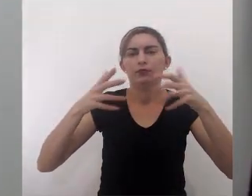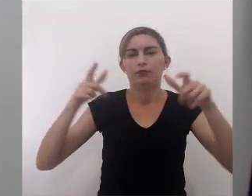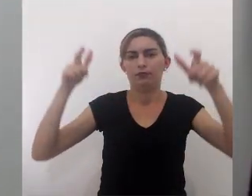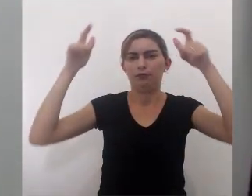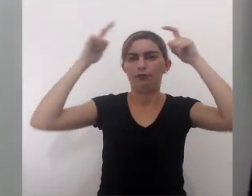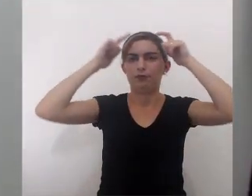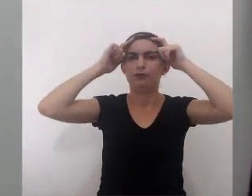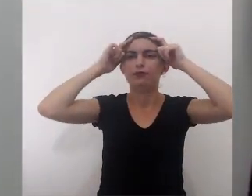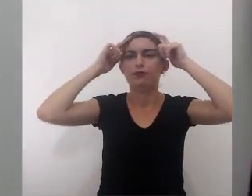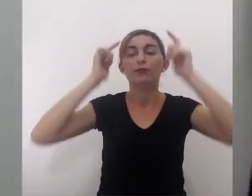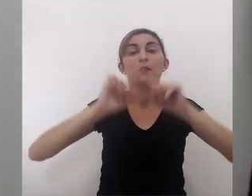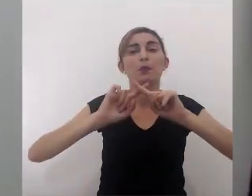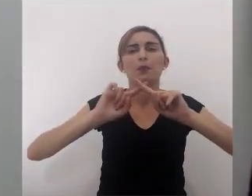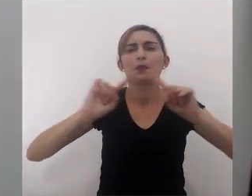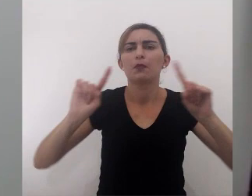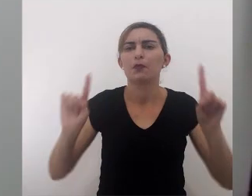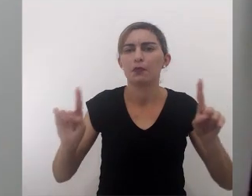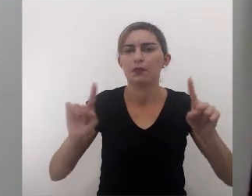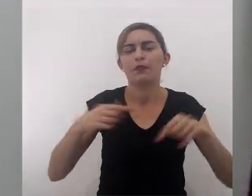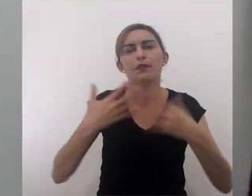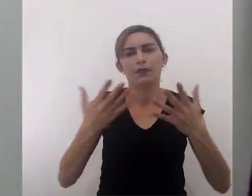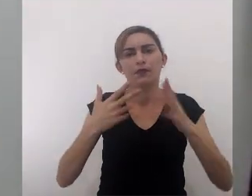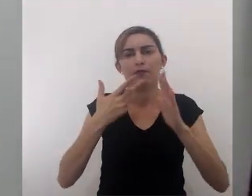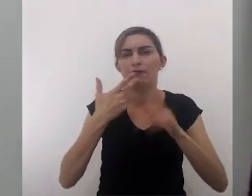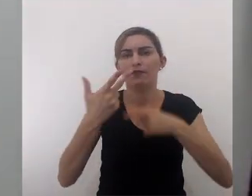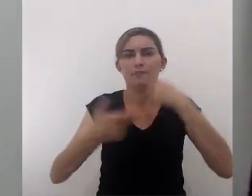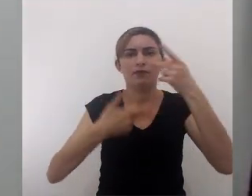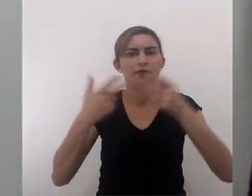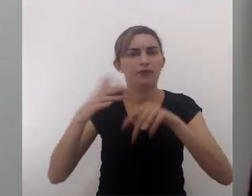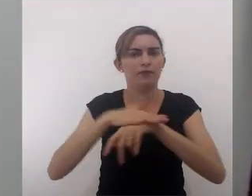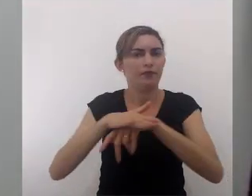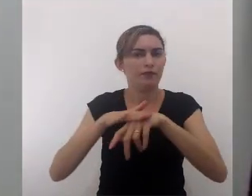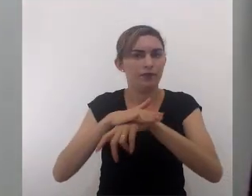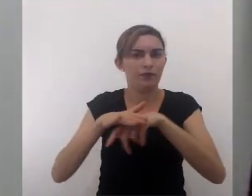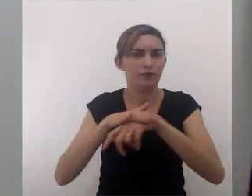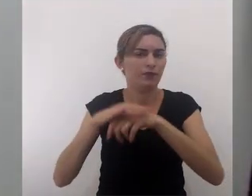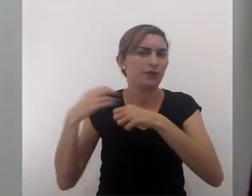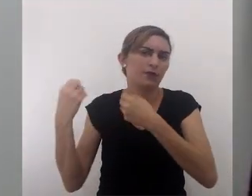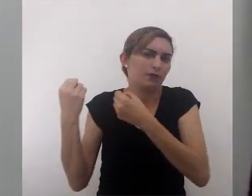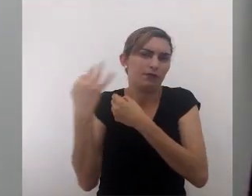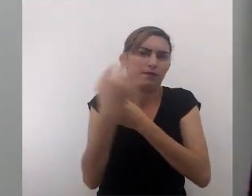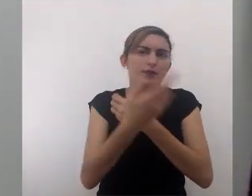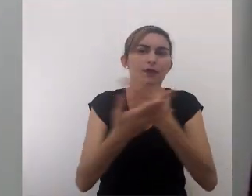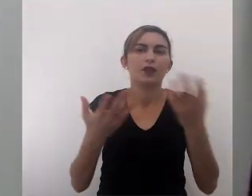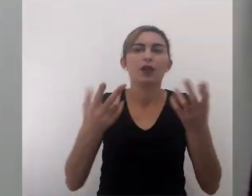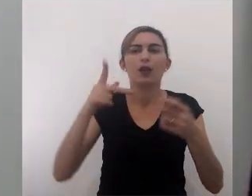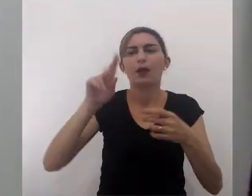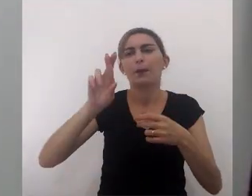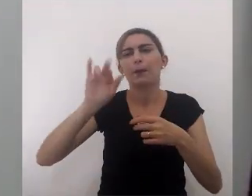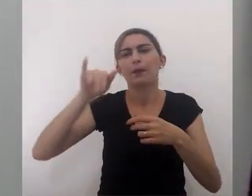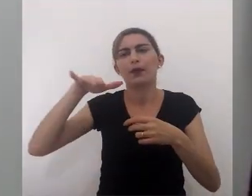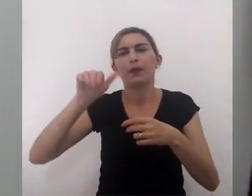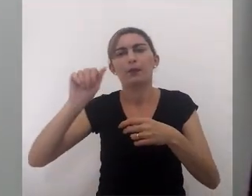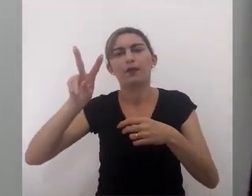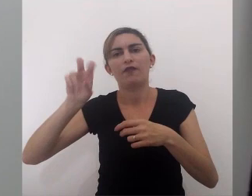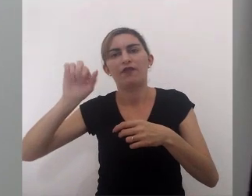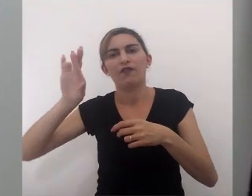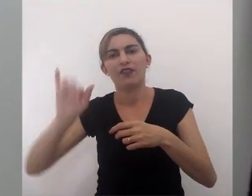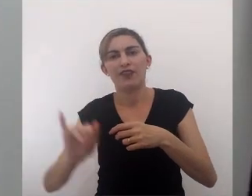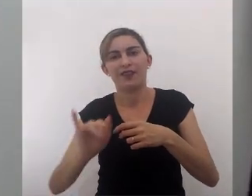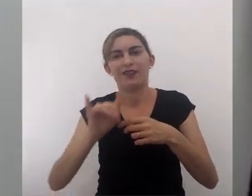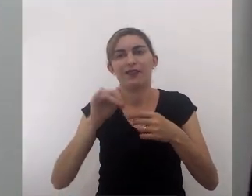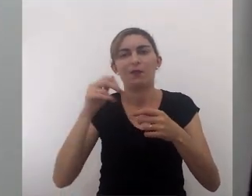imperial. Mas cabe destacar dentro dessa nossa conversa aqui, dessa nossa viagem, que a Primavera dos Povos